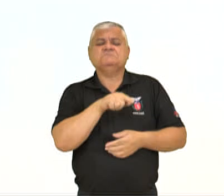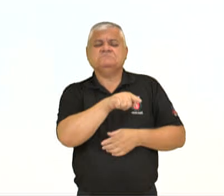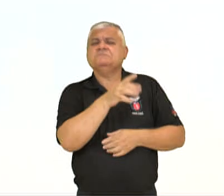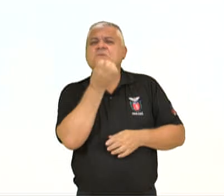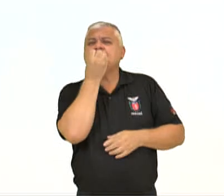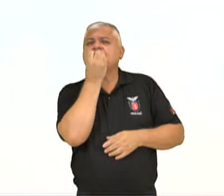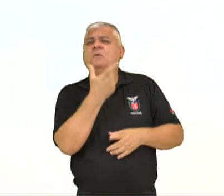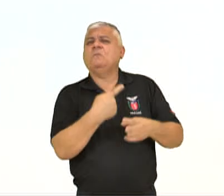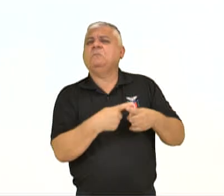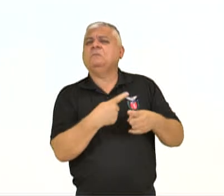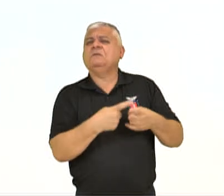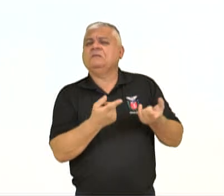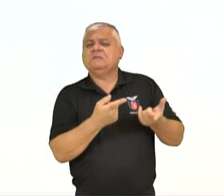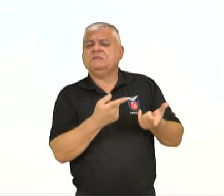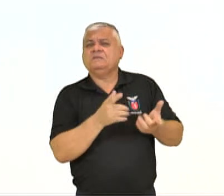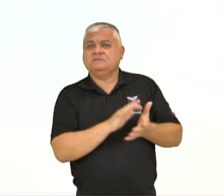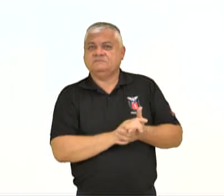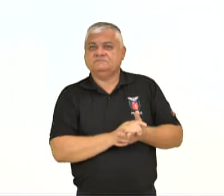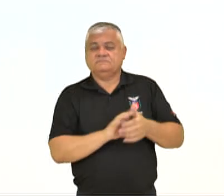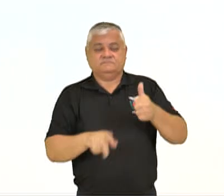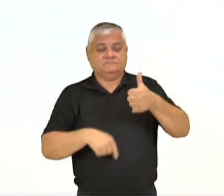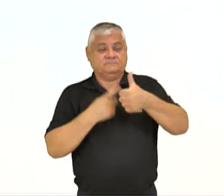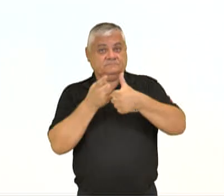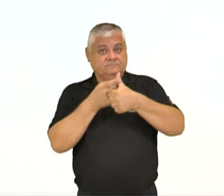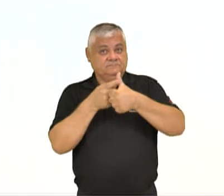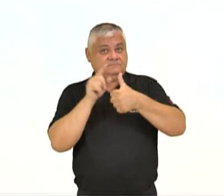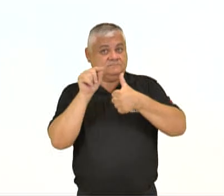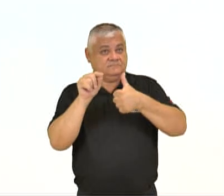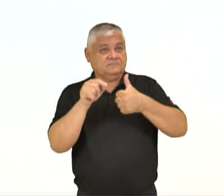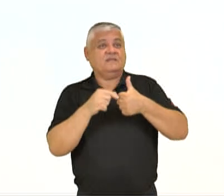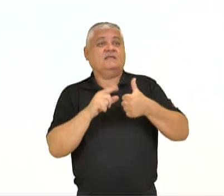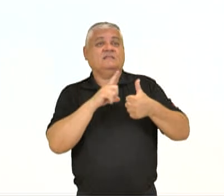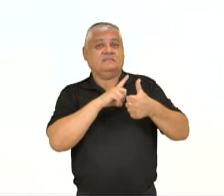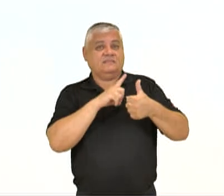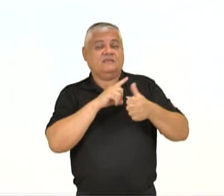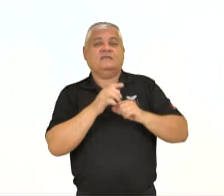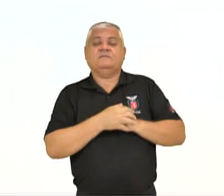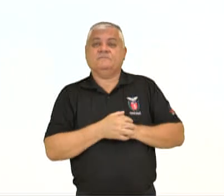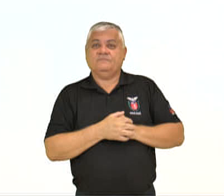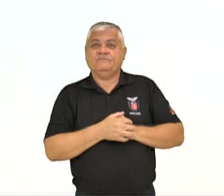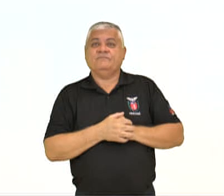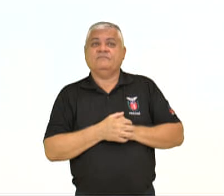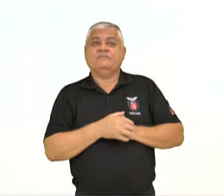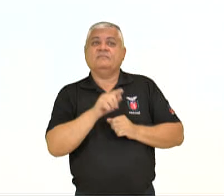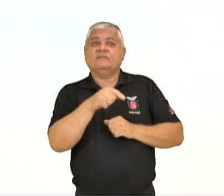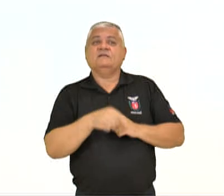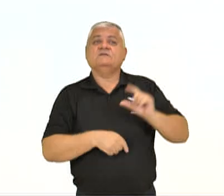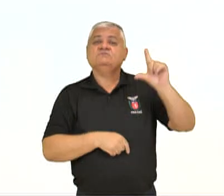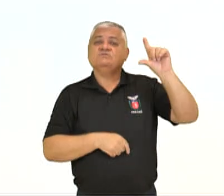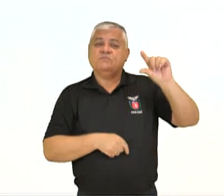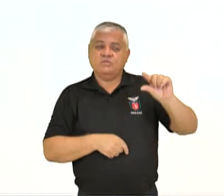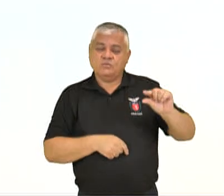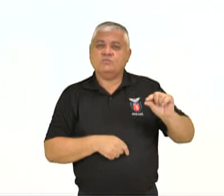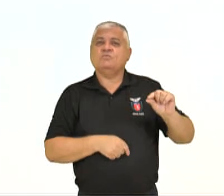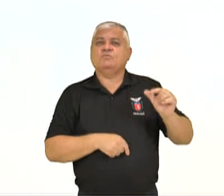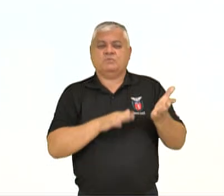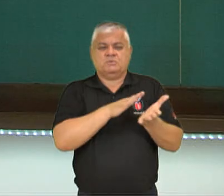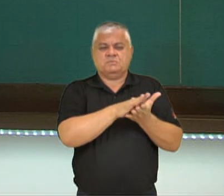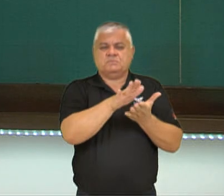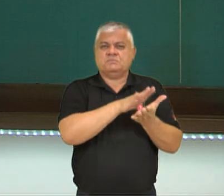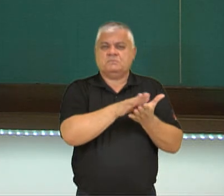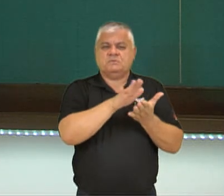liberalismo econômico. Primeiro, são apontadas como essas vantagens do liberalismo: a diminuição do gasto